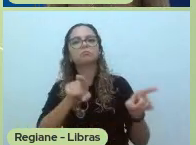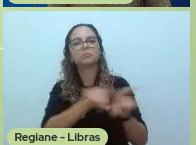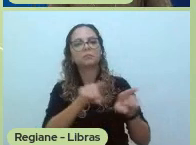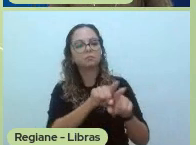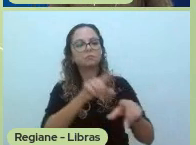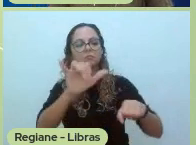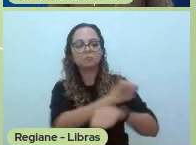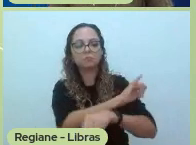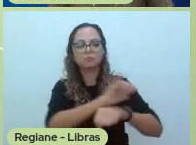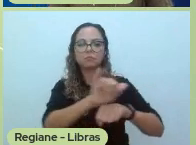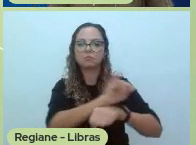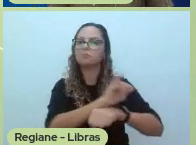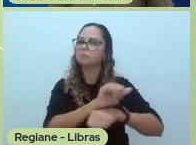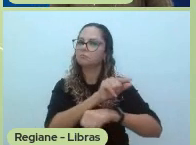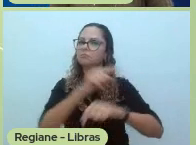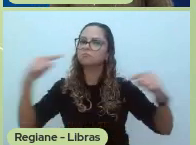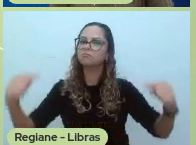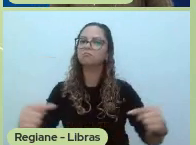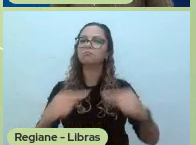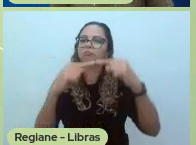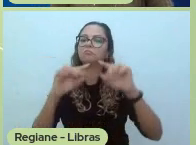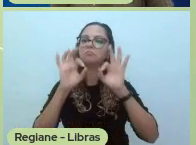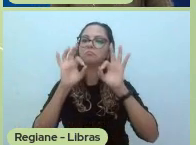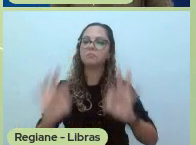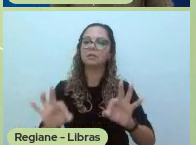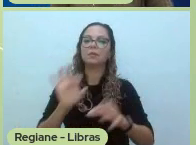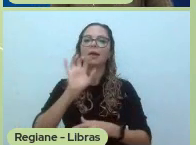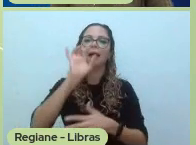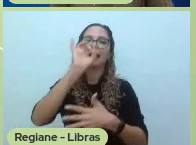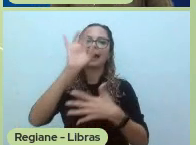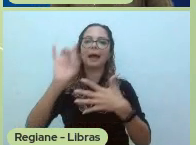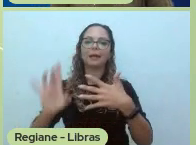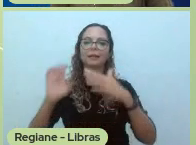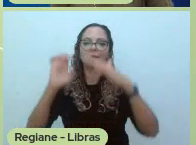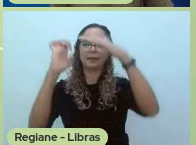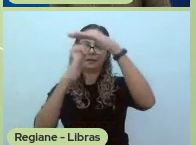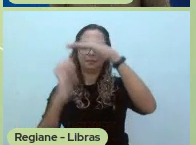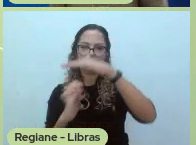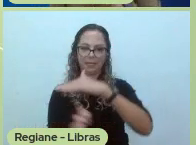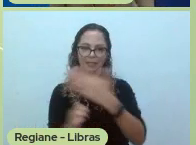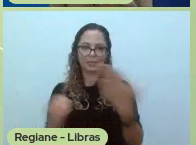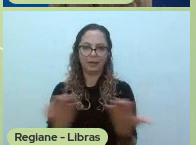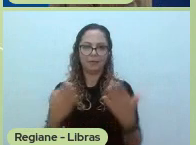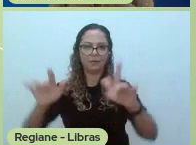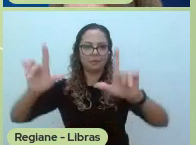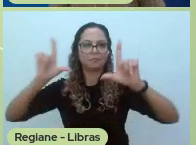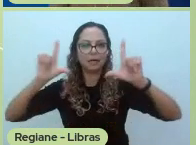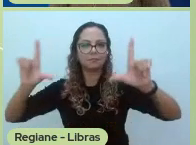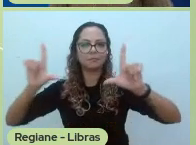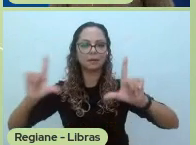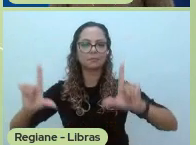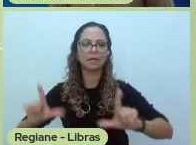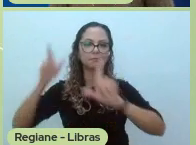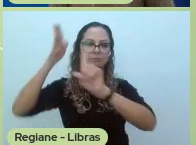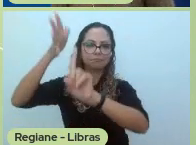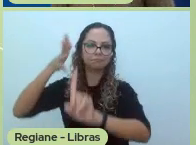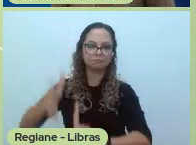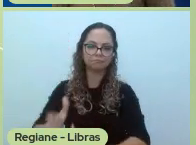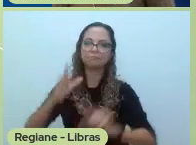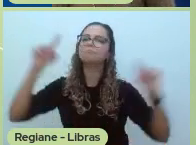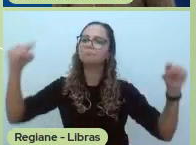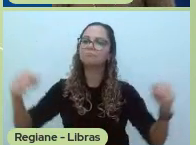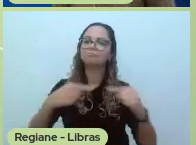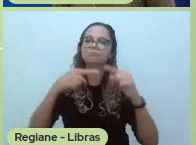com as iniciativas que cada uma das empresas aqui colocadas vão trazer, né, e já